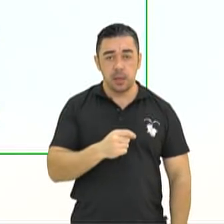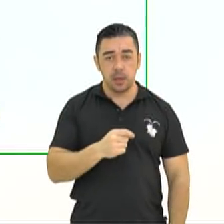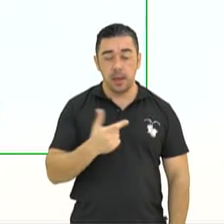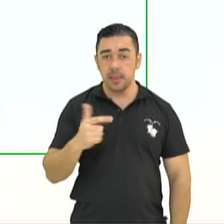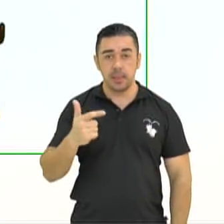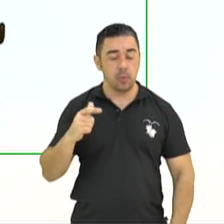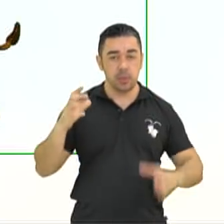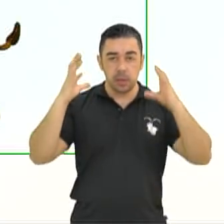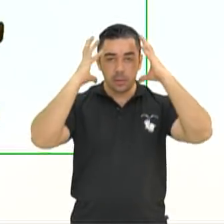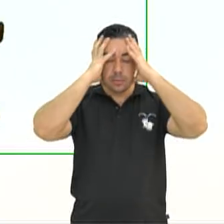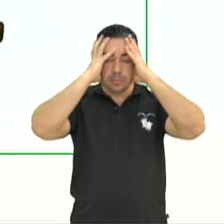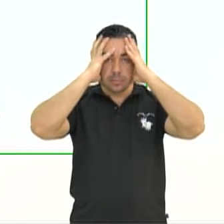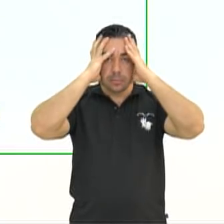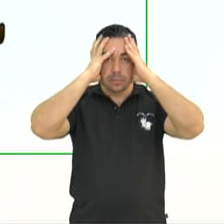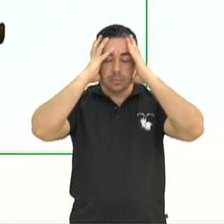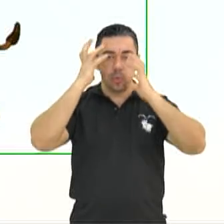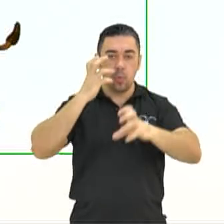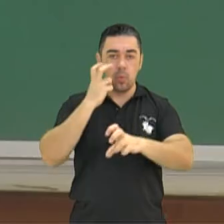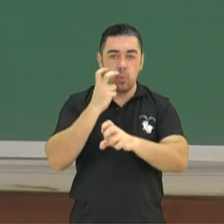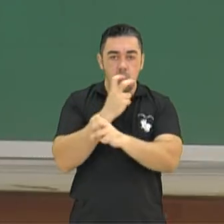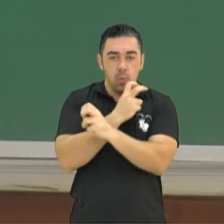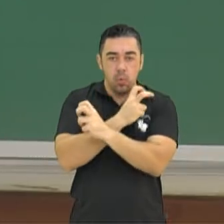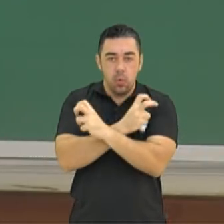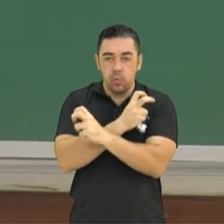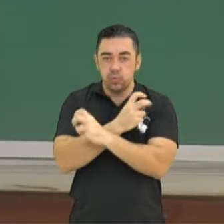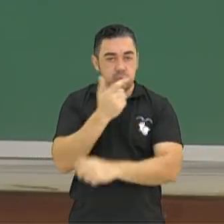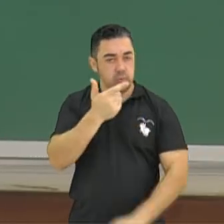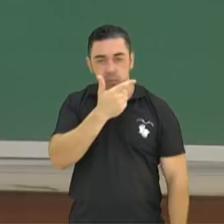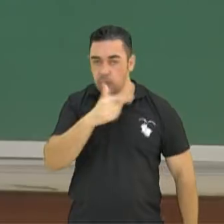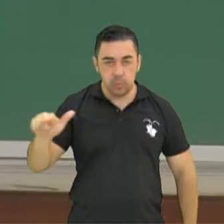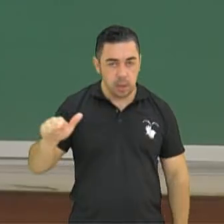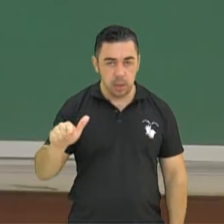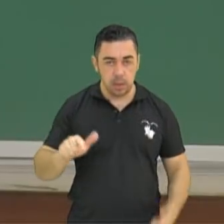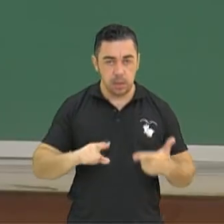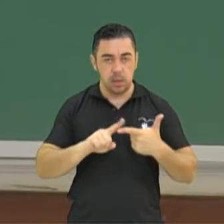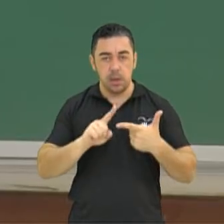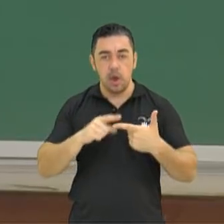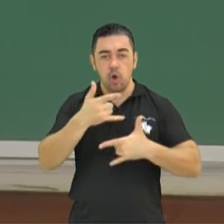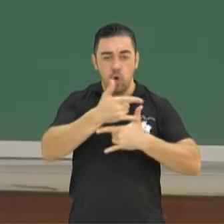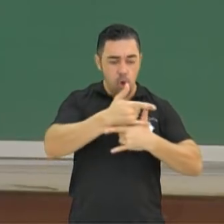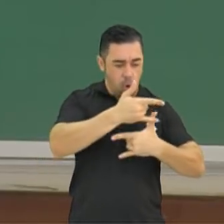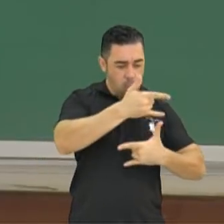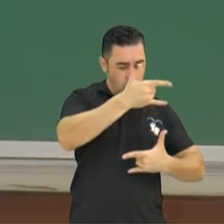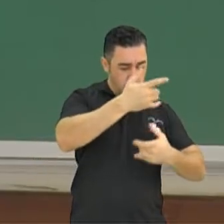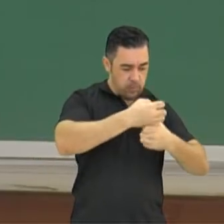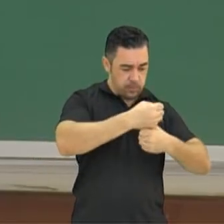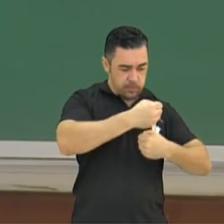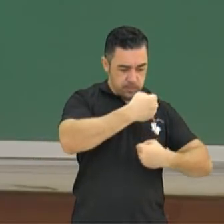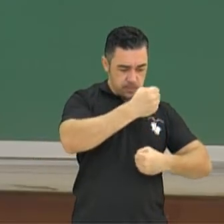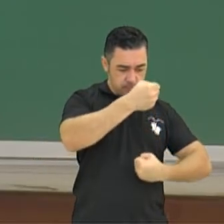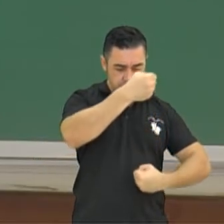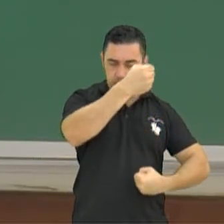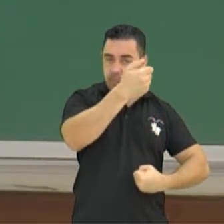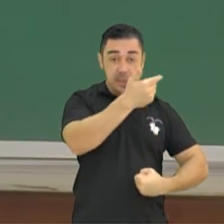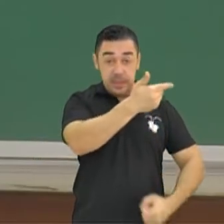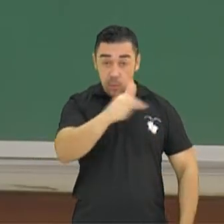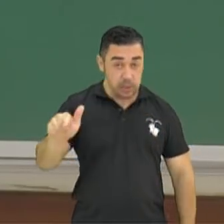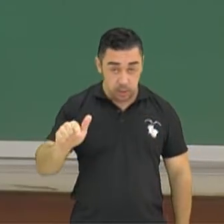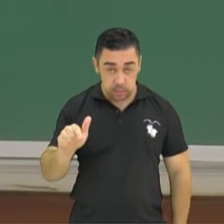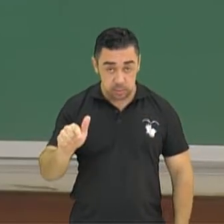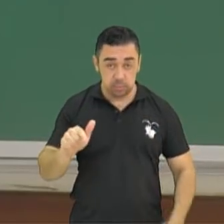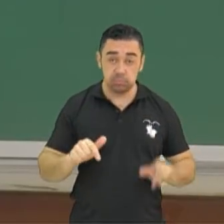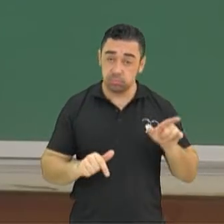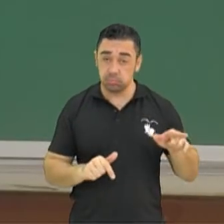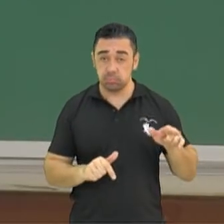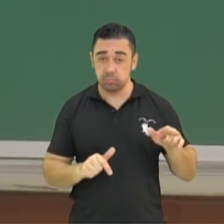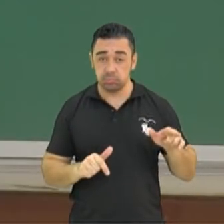tem um crânio, que é essa parte com o osso protegendo o cérebro. Ela não tem uma coluna vertebral. Né? Então, ela é um invertebrado. Então, todos os invertebrados